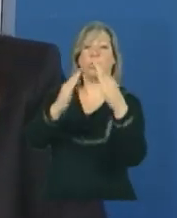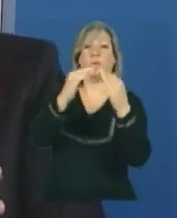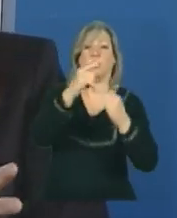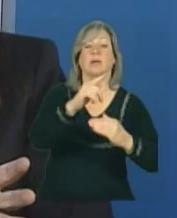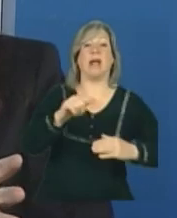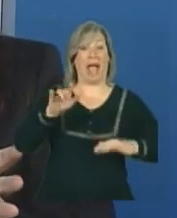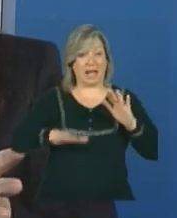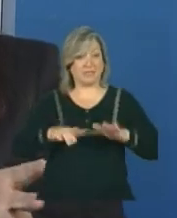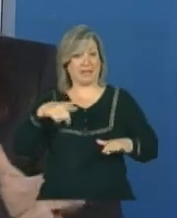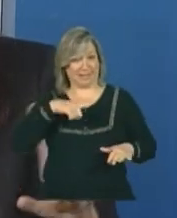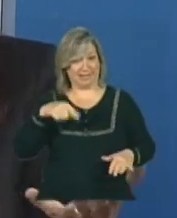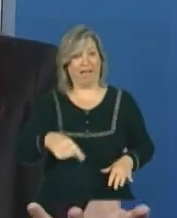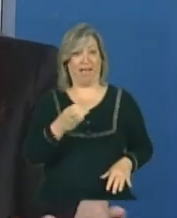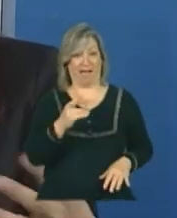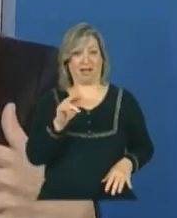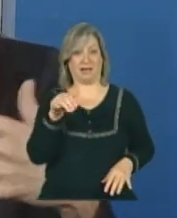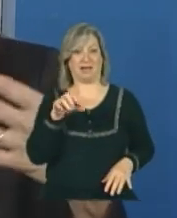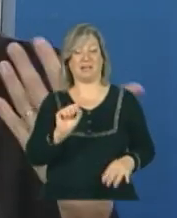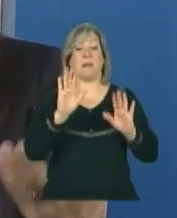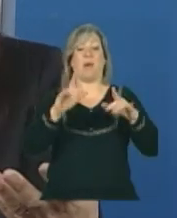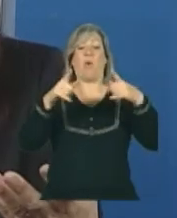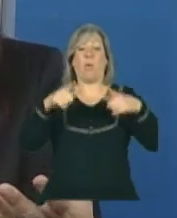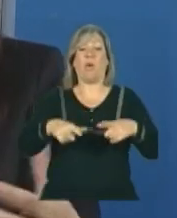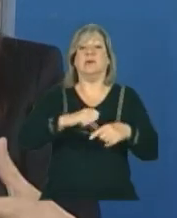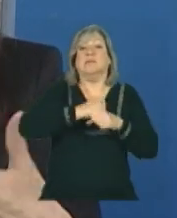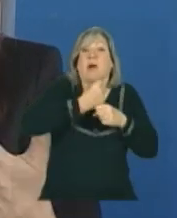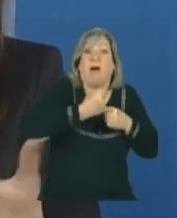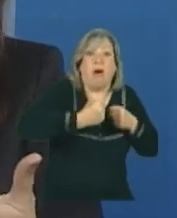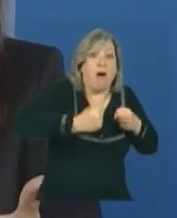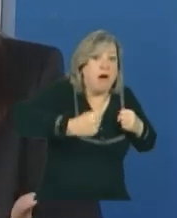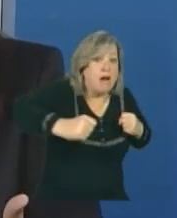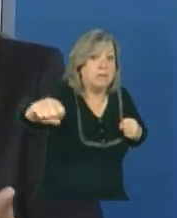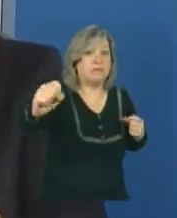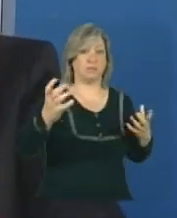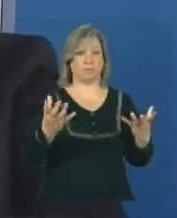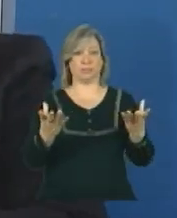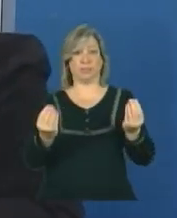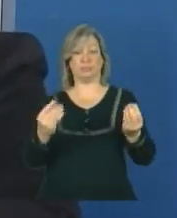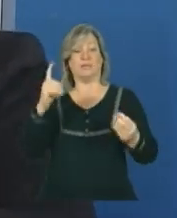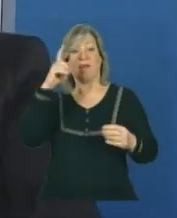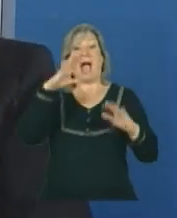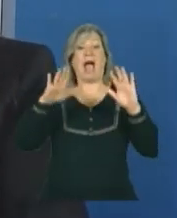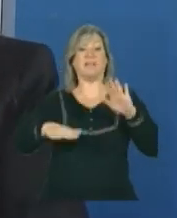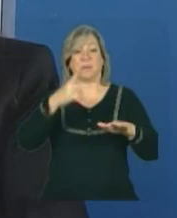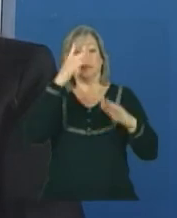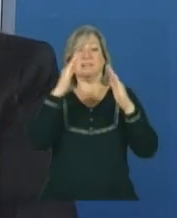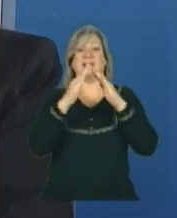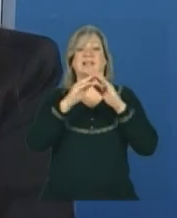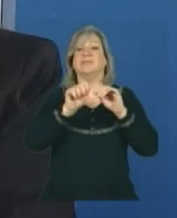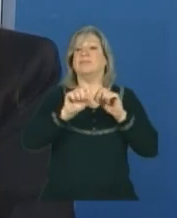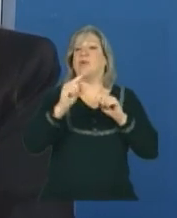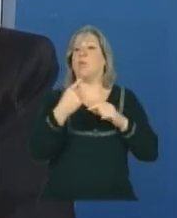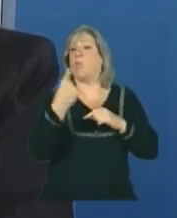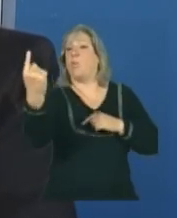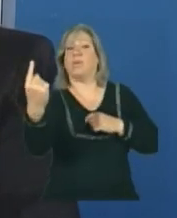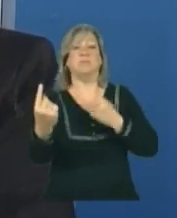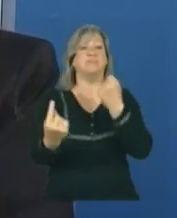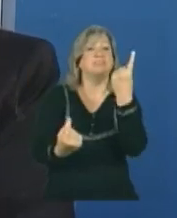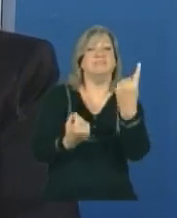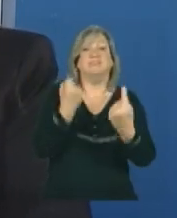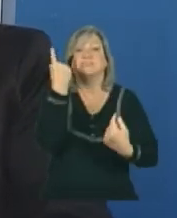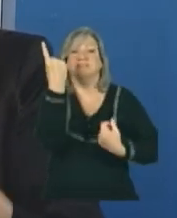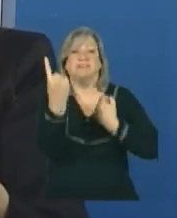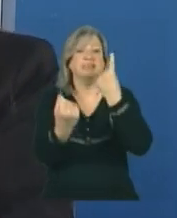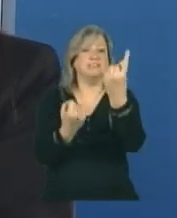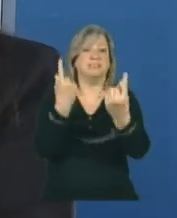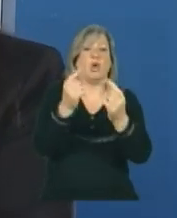mas o território desse CRAS é tão grande e muitas vezes essa população está tão dispersa que nós começamos a